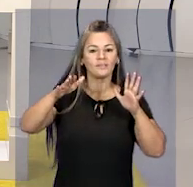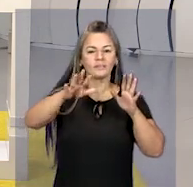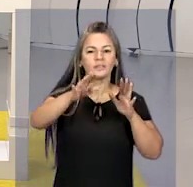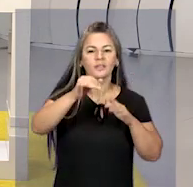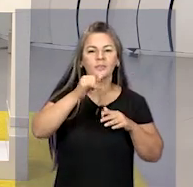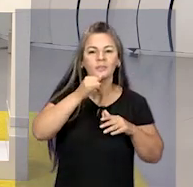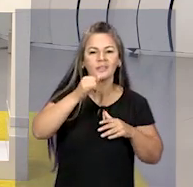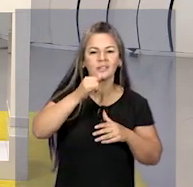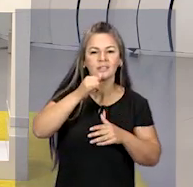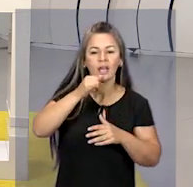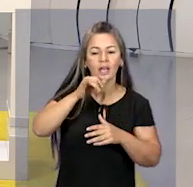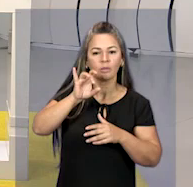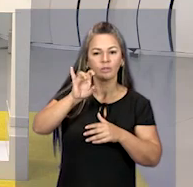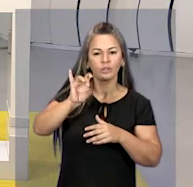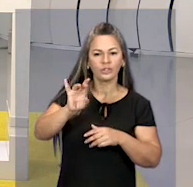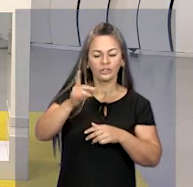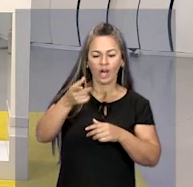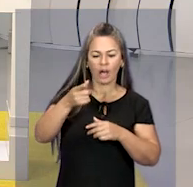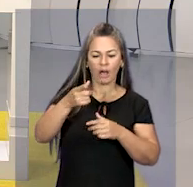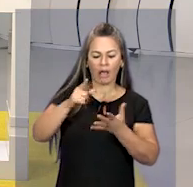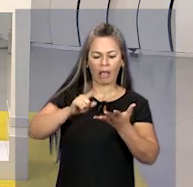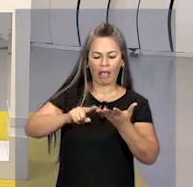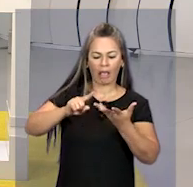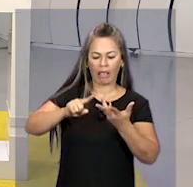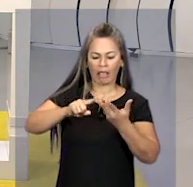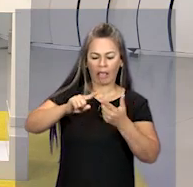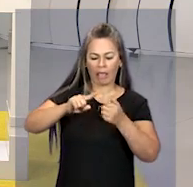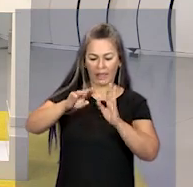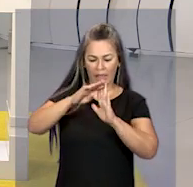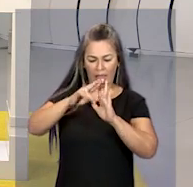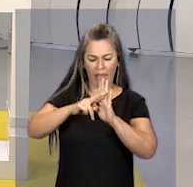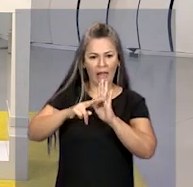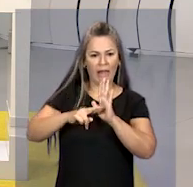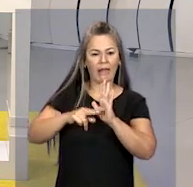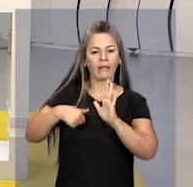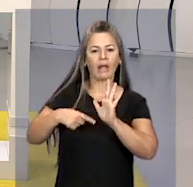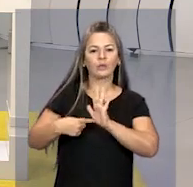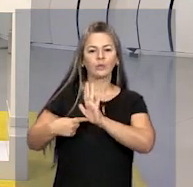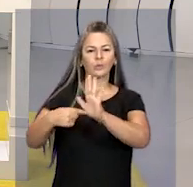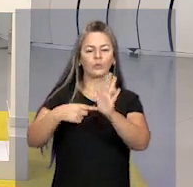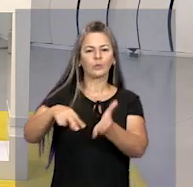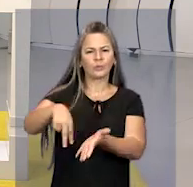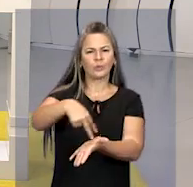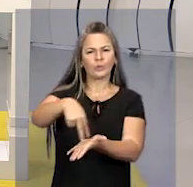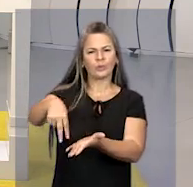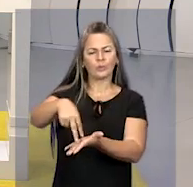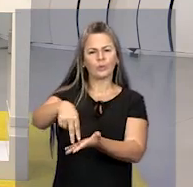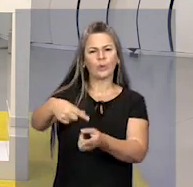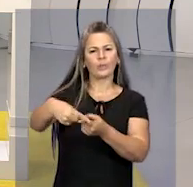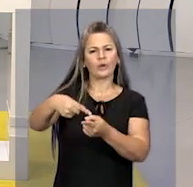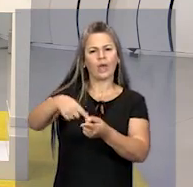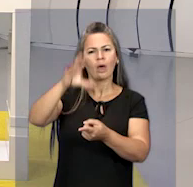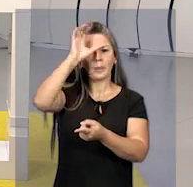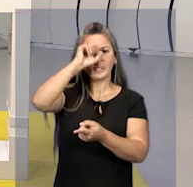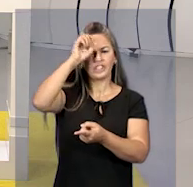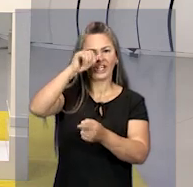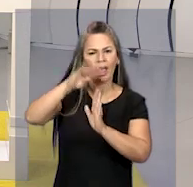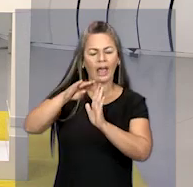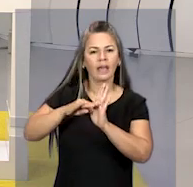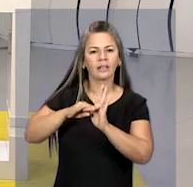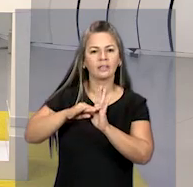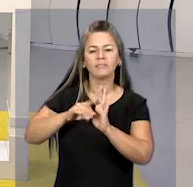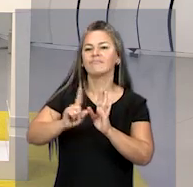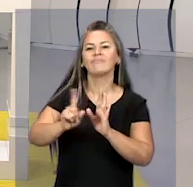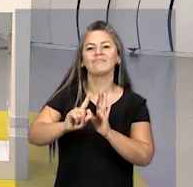um aspecto técnico. Eu não estou aqui dançando ou mostrando minha arte só por uma coisa que eu aprendi, mas ela fala muito sobre